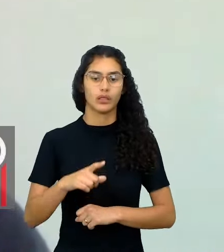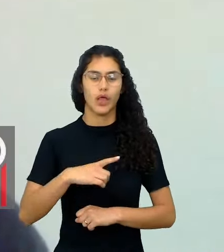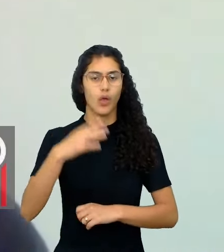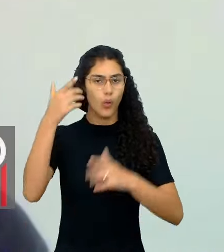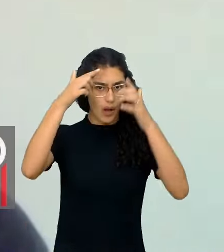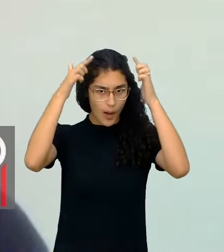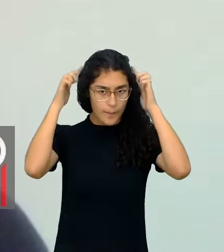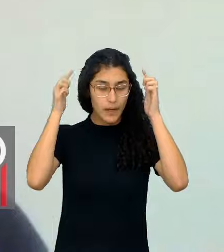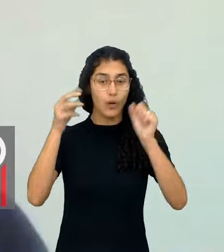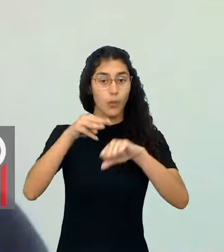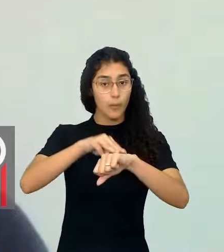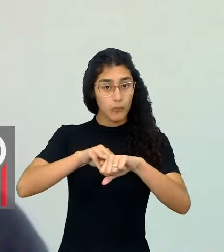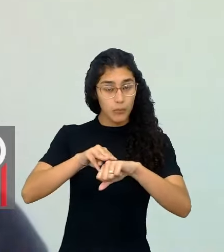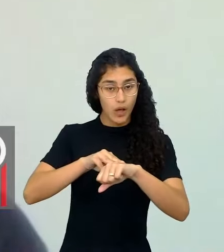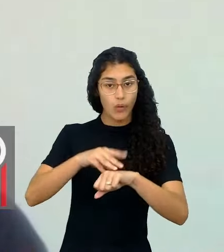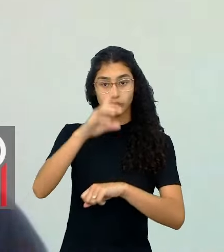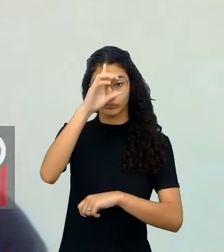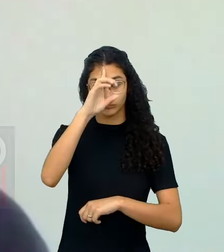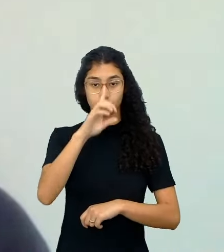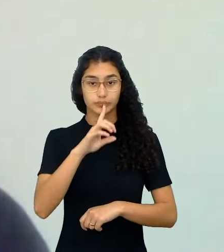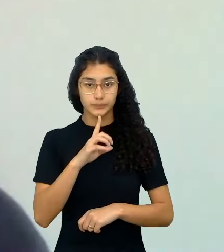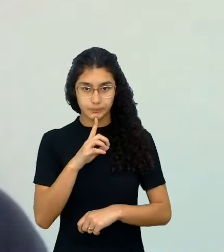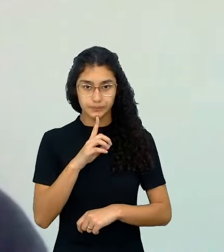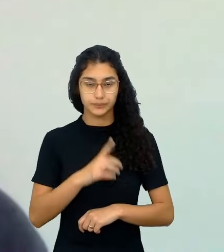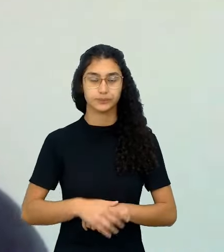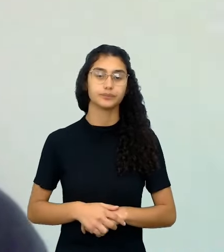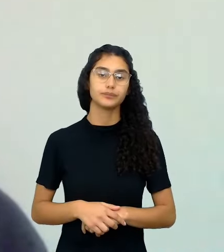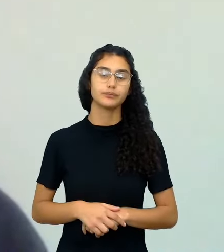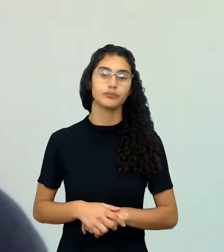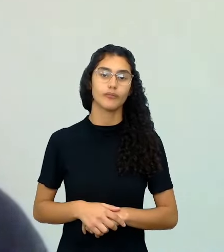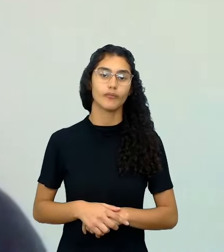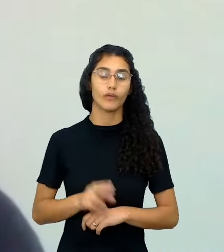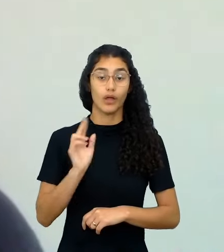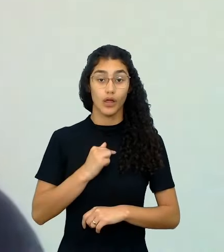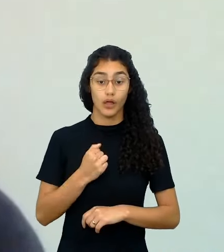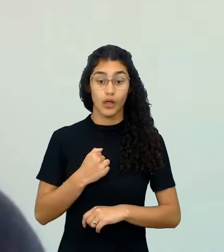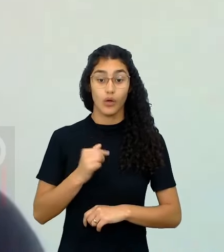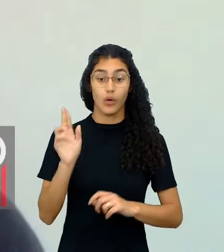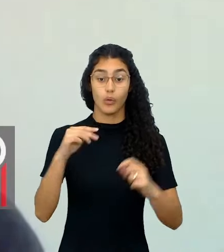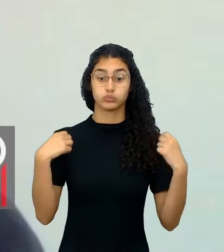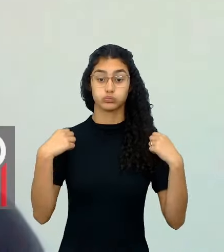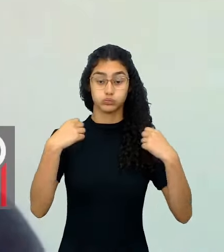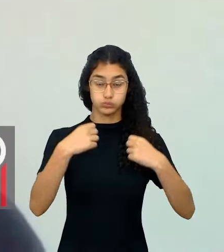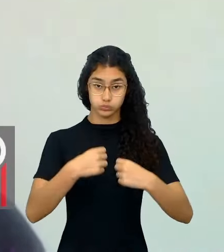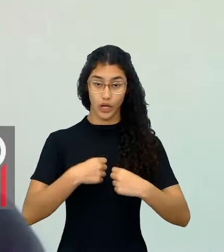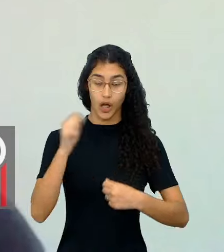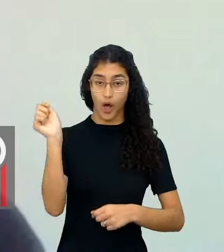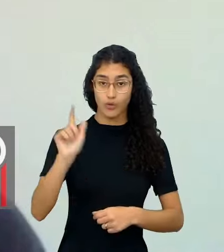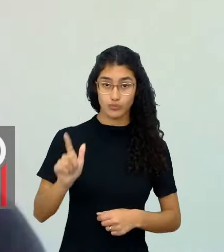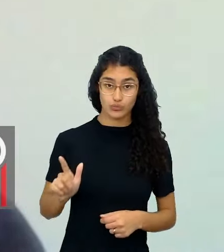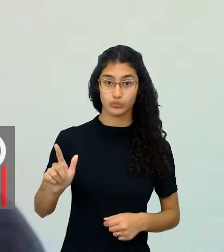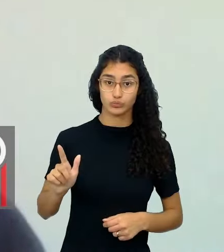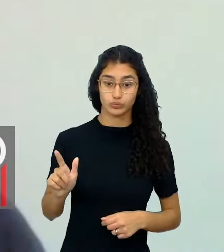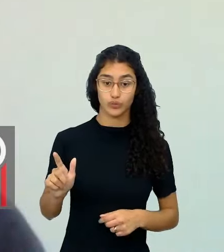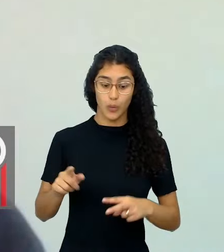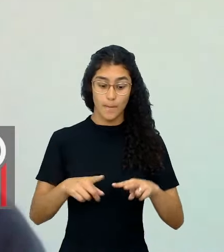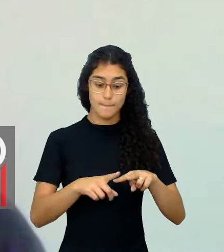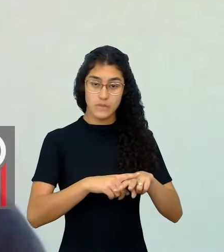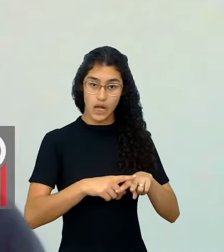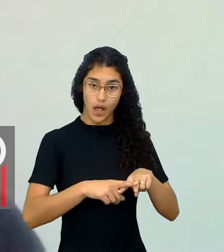cabelos castanhos, eu tenho a pele clara, eu estou trajando uma camiseta azul e uma